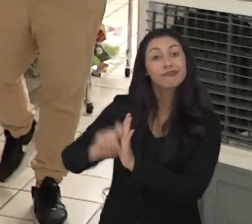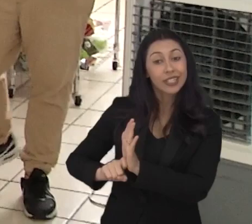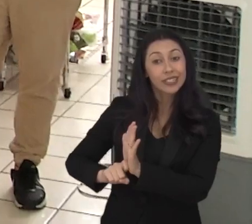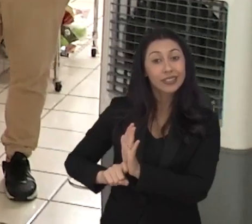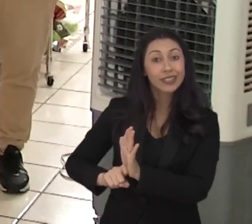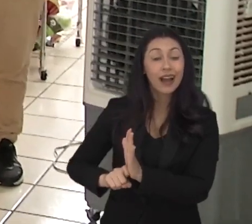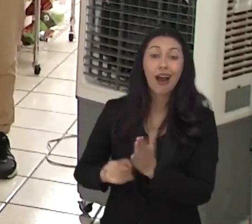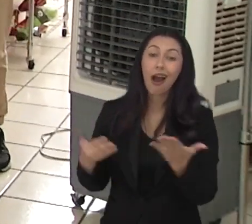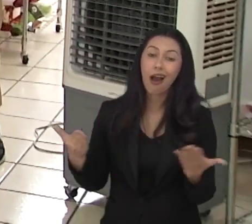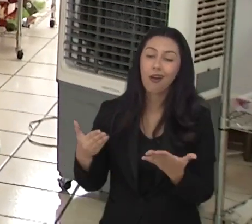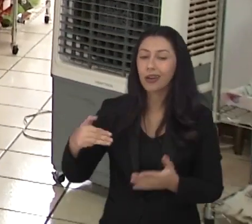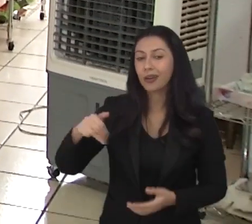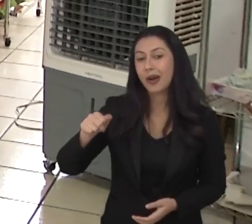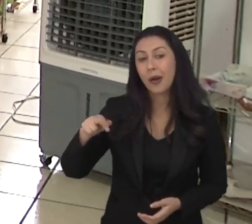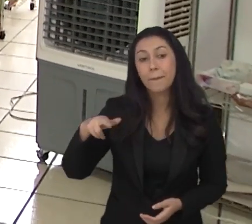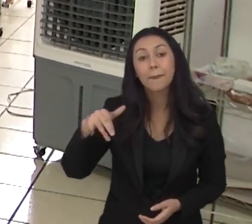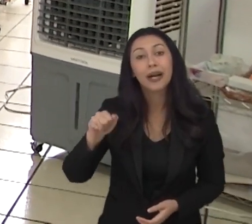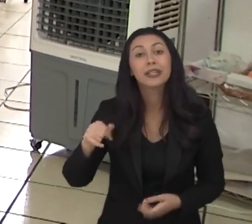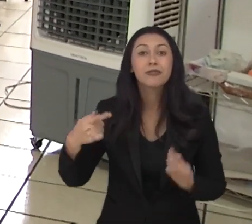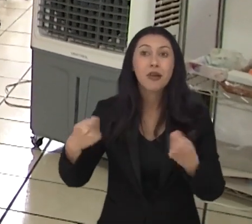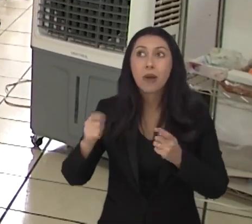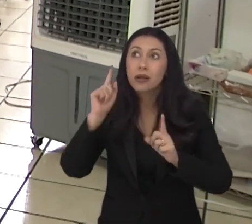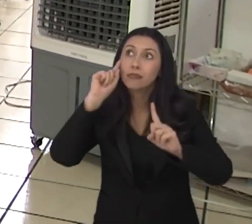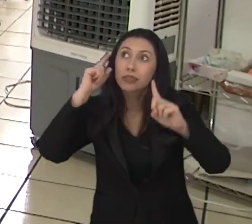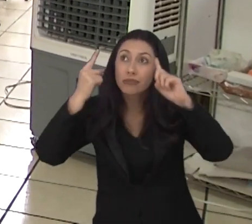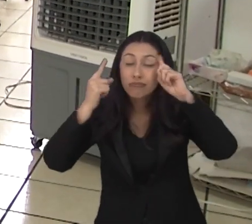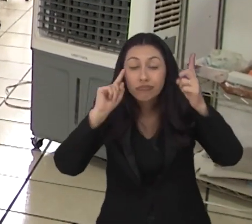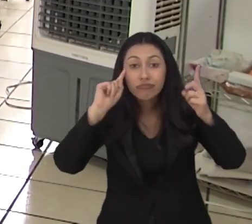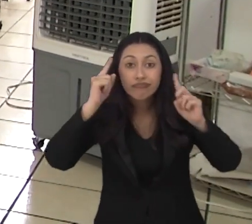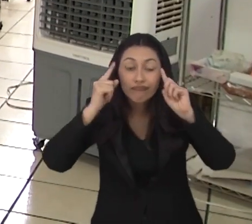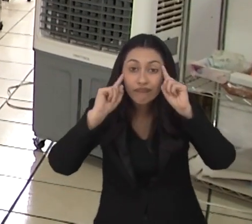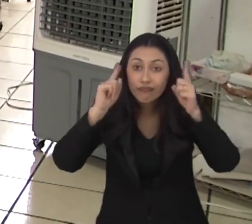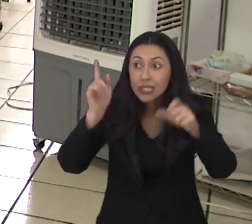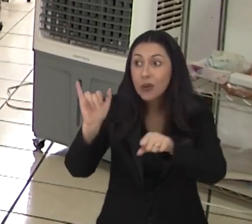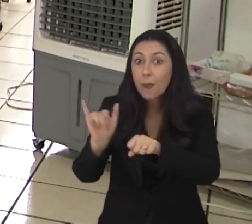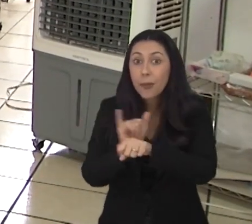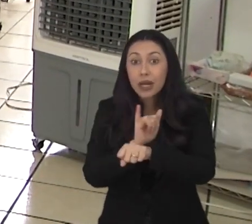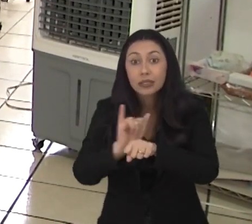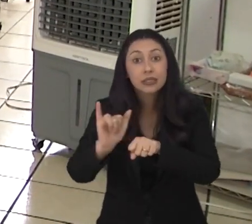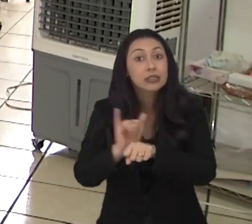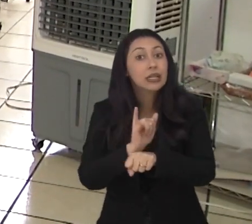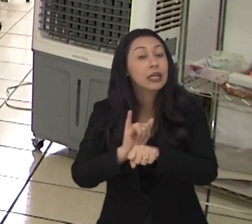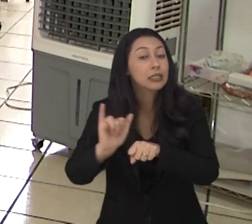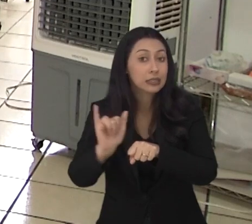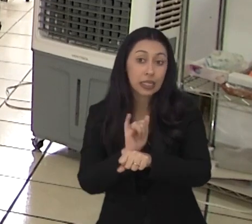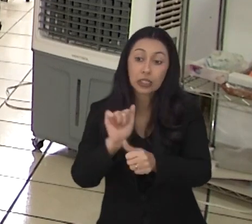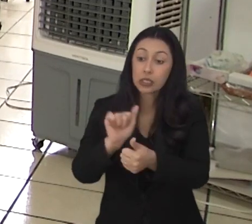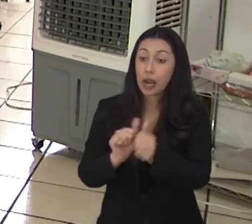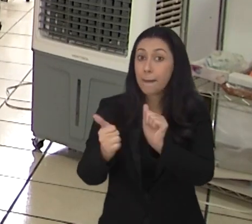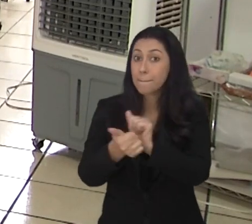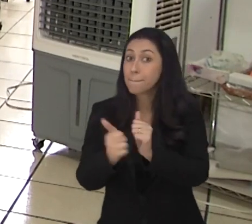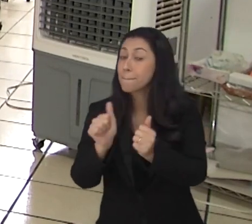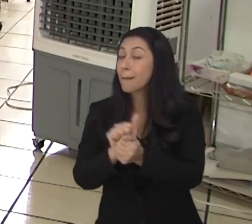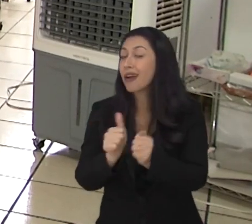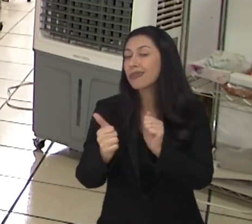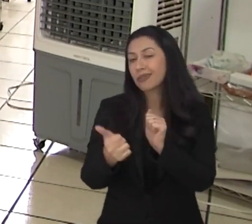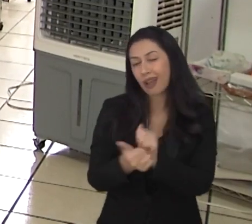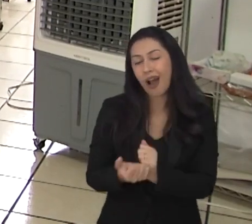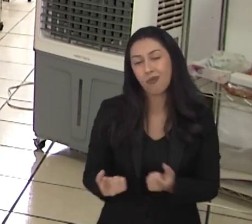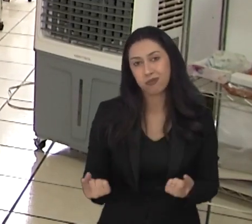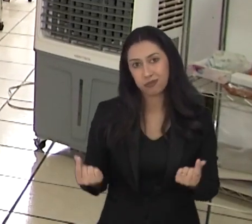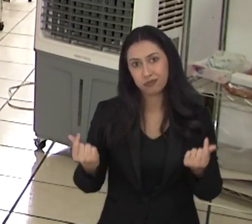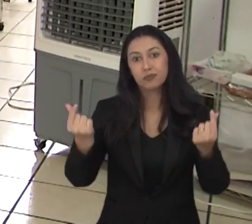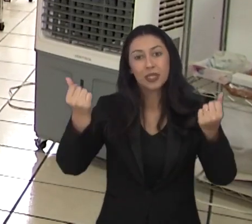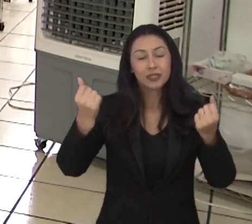da Mari vai ter de deixar de ficar apenas nos bolos e nos doces, e vai começar a ser usada também para imaginar as possíveis formas